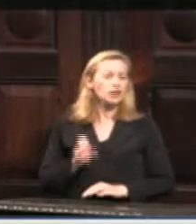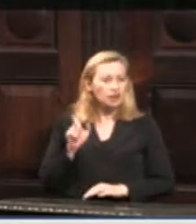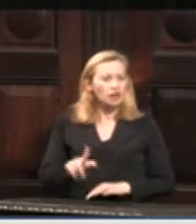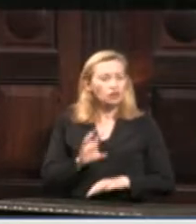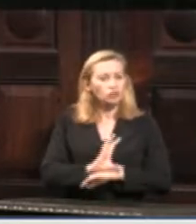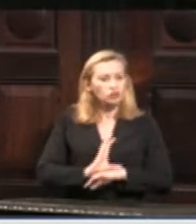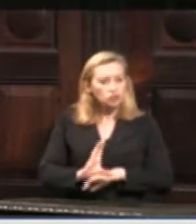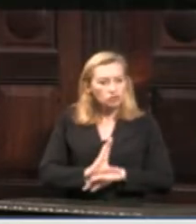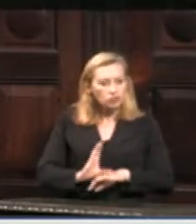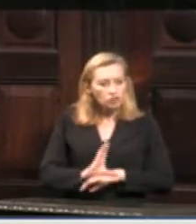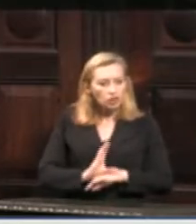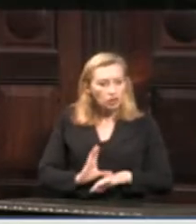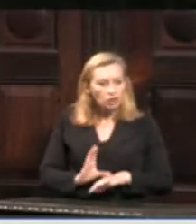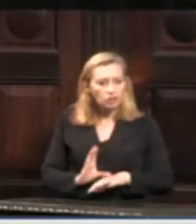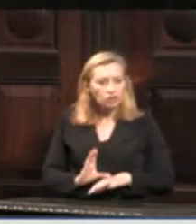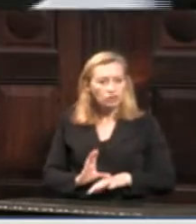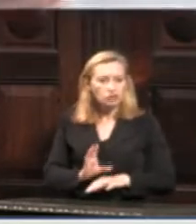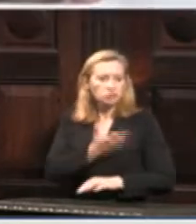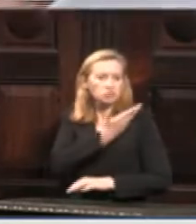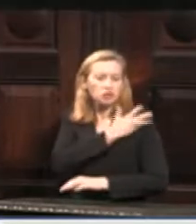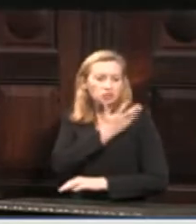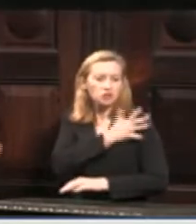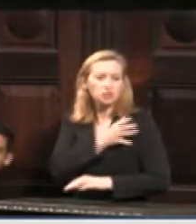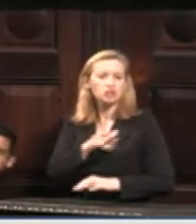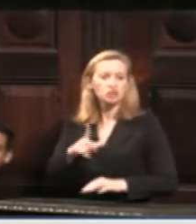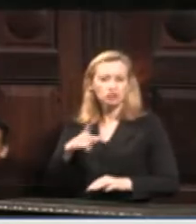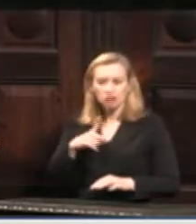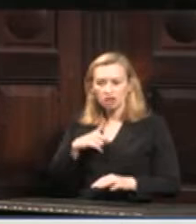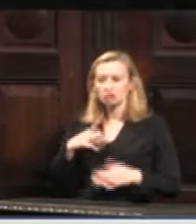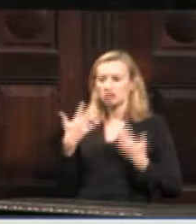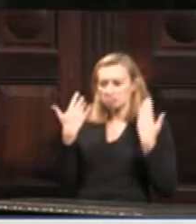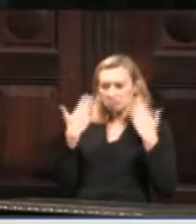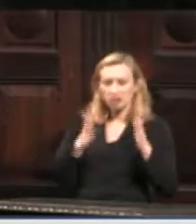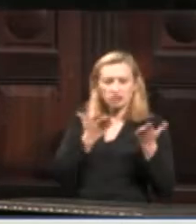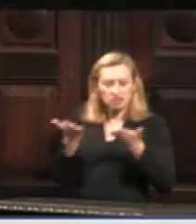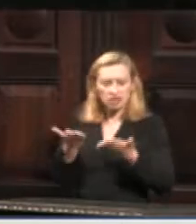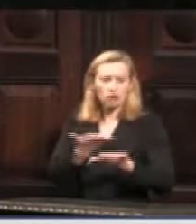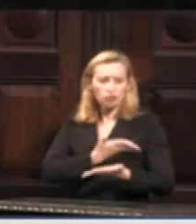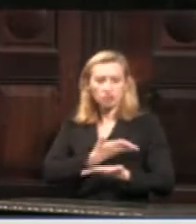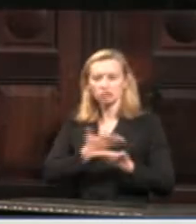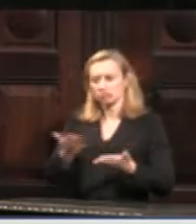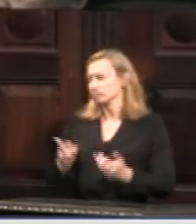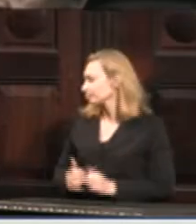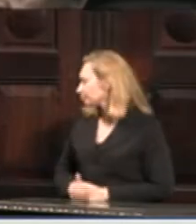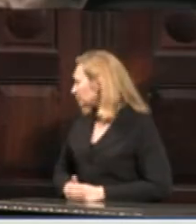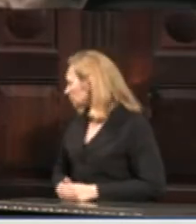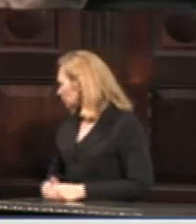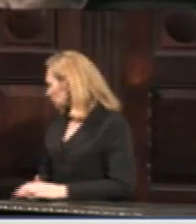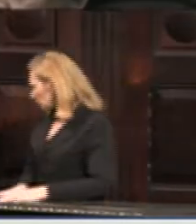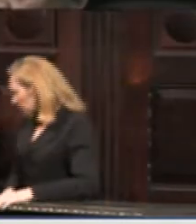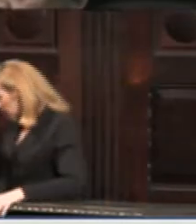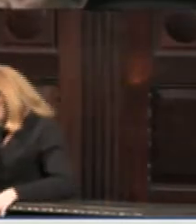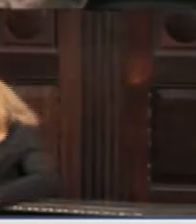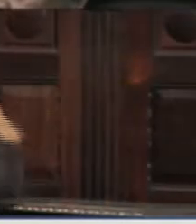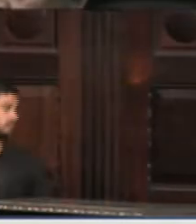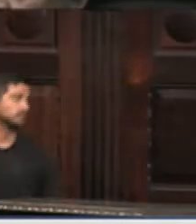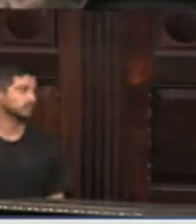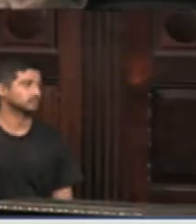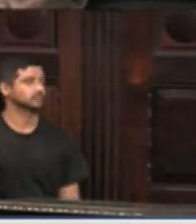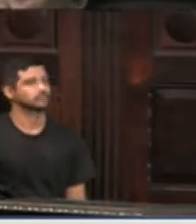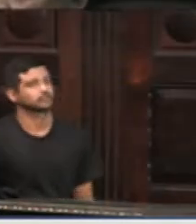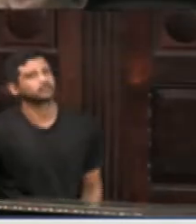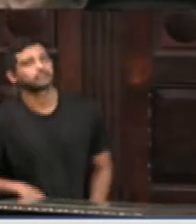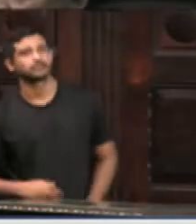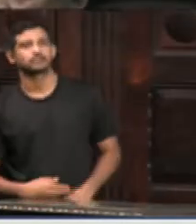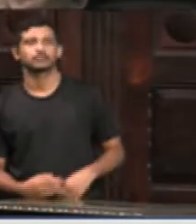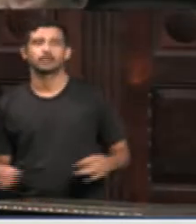contra o racismo e o preconceito só tem a comemorar e apoiar o projeto. Favorável. Os pareceres emitidos em discussão, não havendo que queira